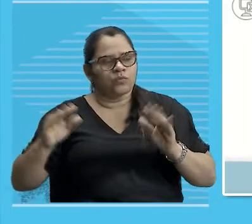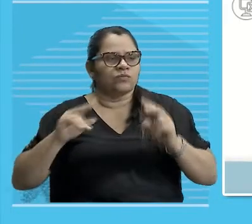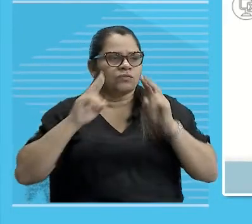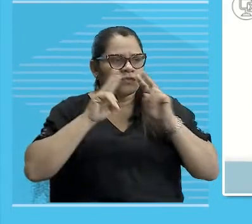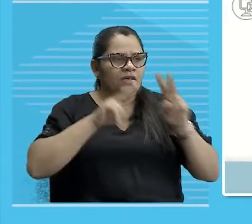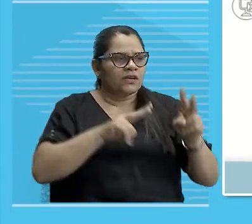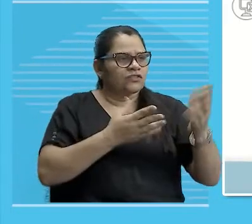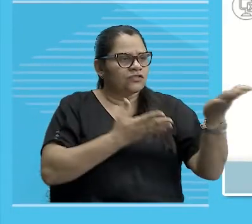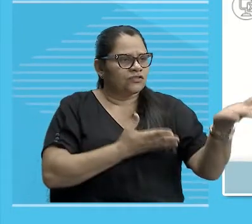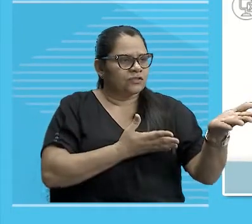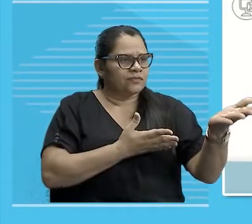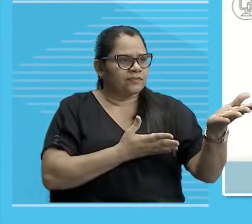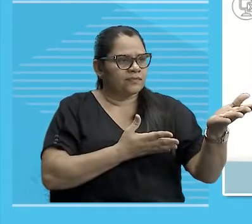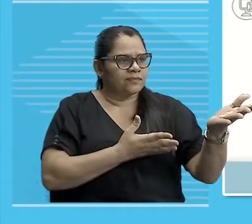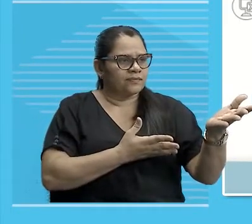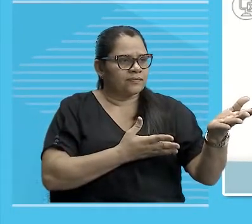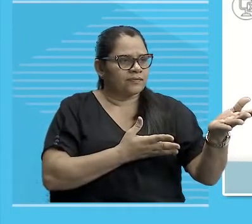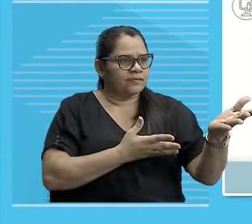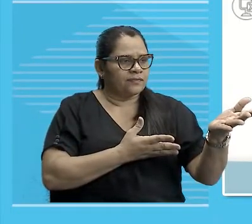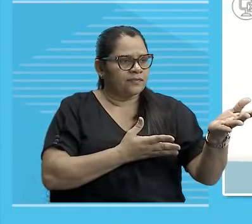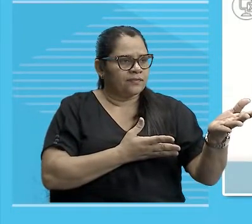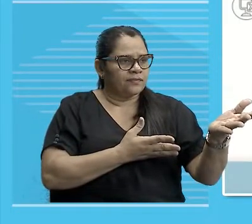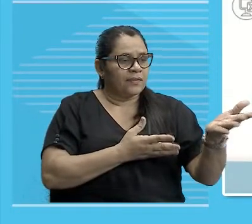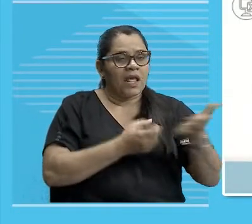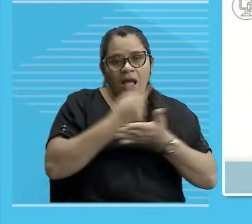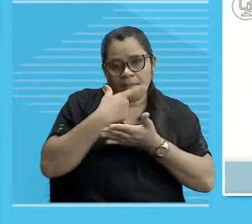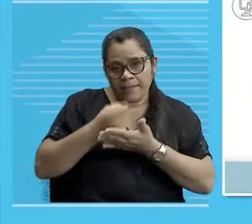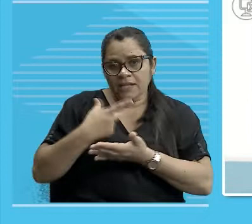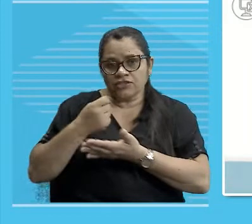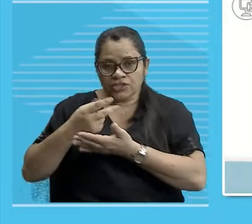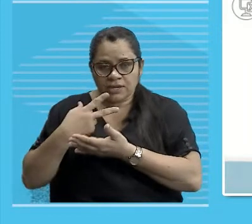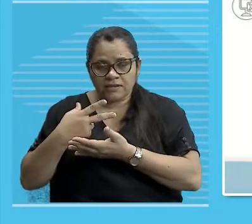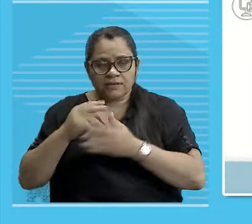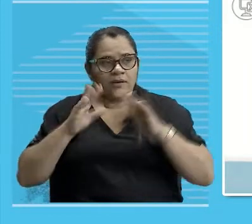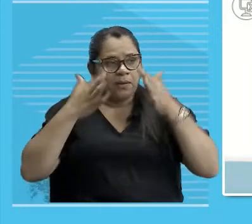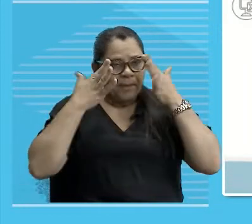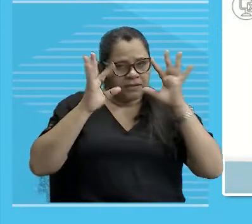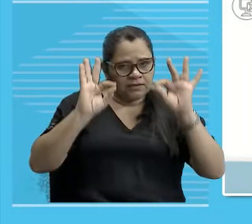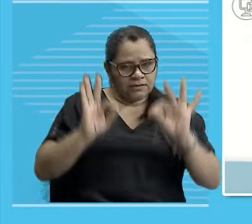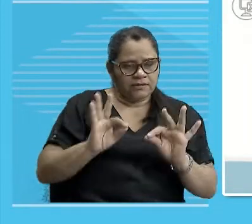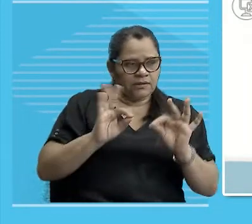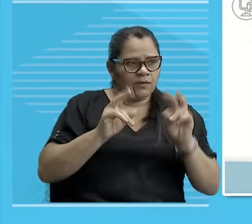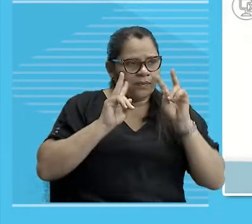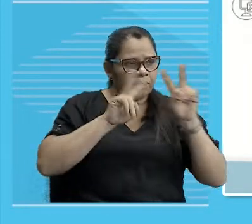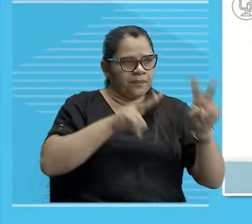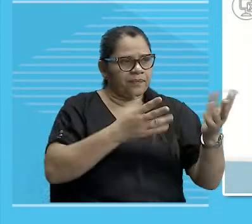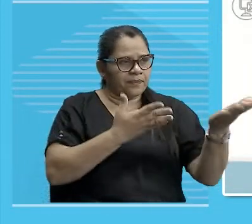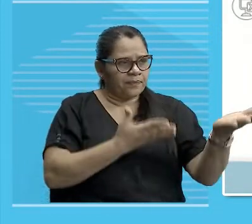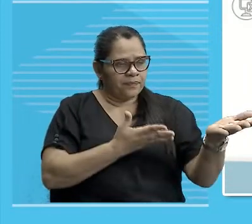Olha eles aí, ó. Vamos entender aqui alguns